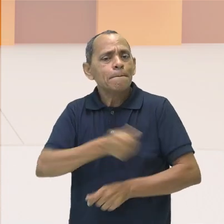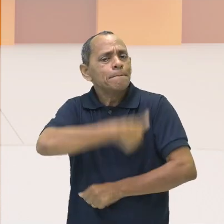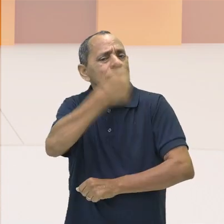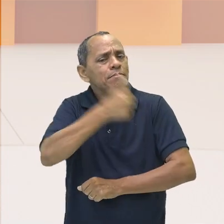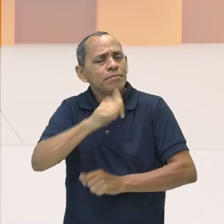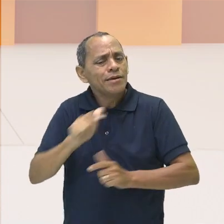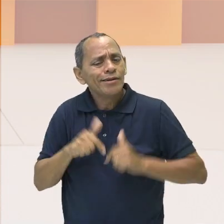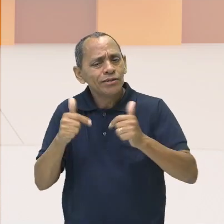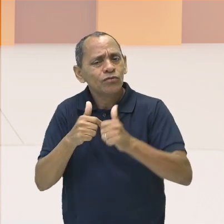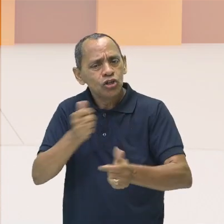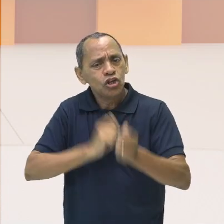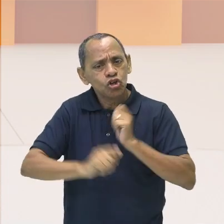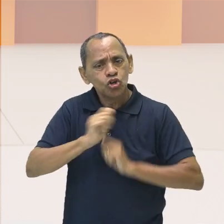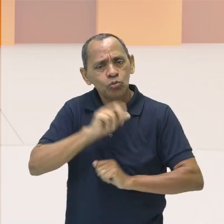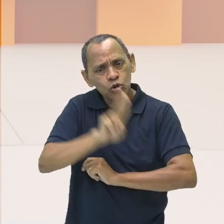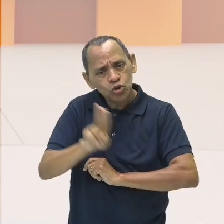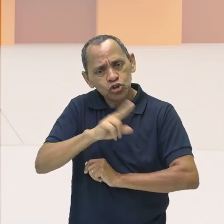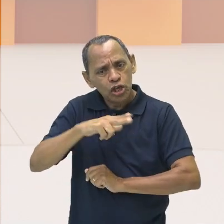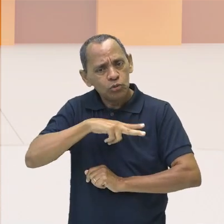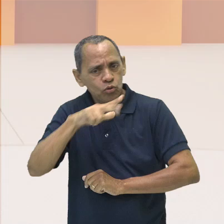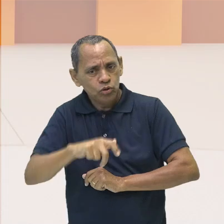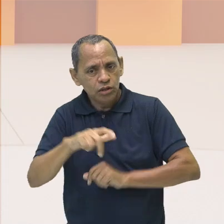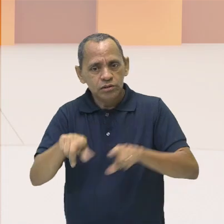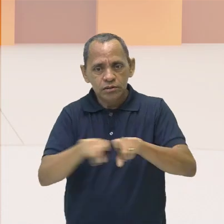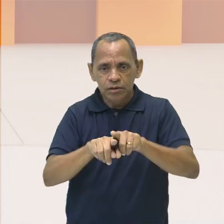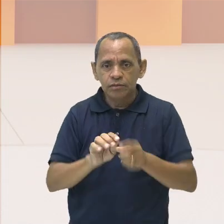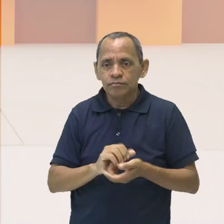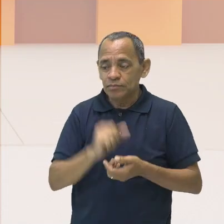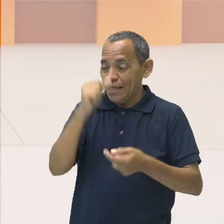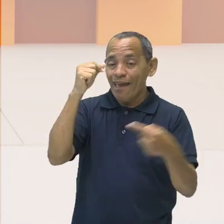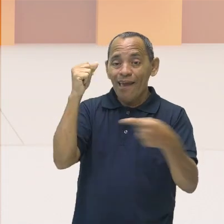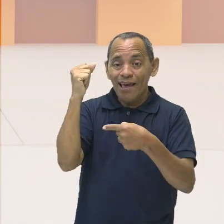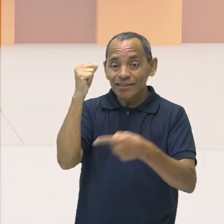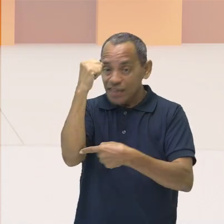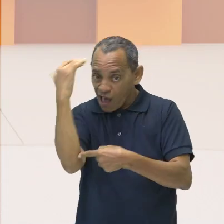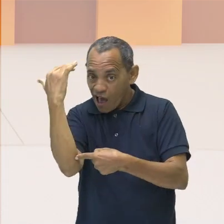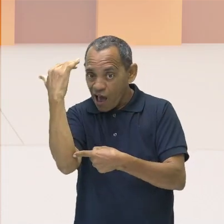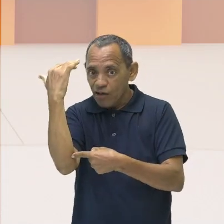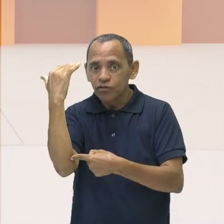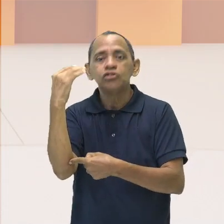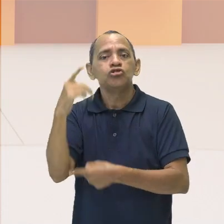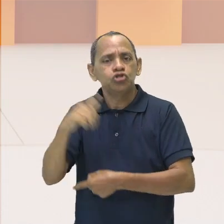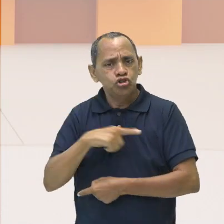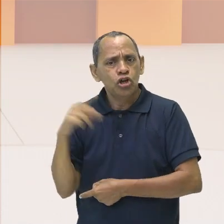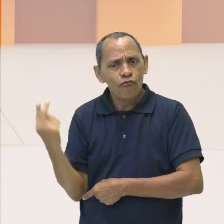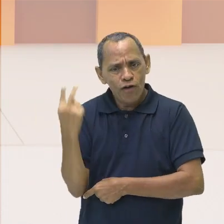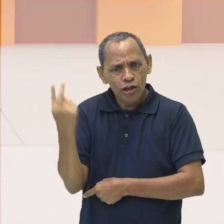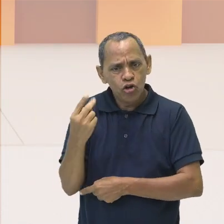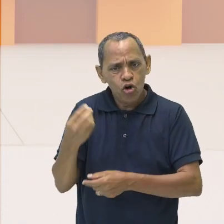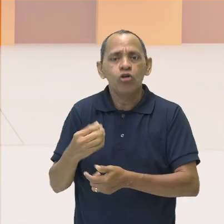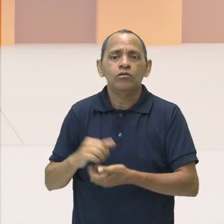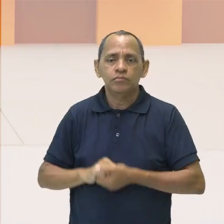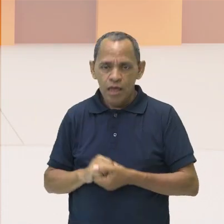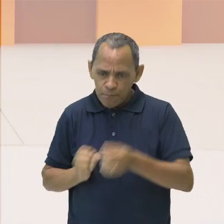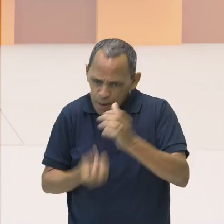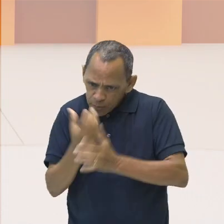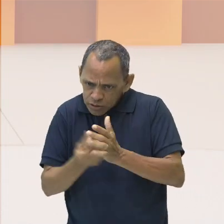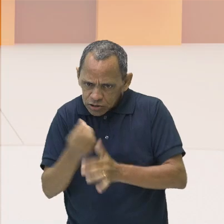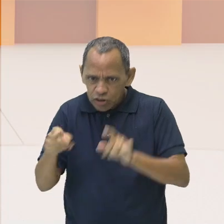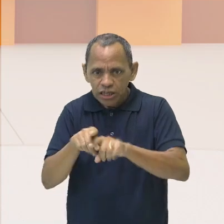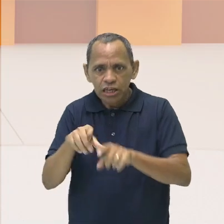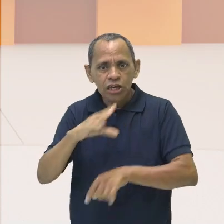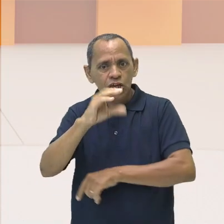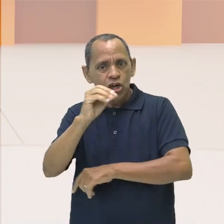utilizada pelos portugueses. Essa árvore, né, ela era valiosa para a produção de corante, que é justamente